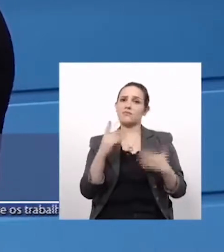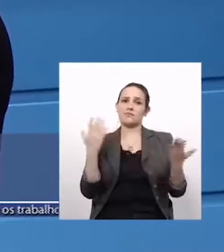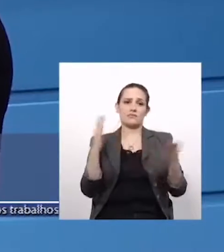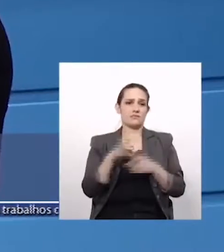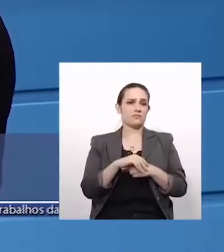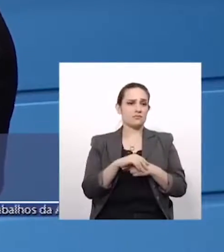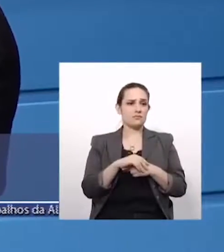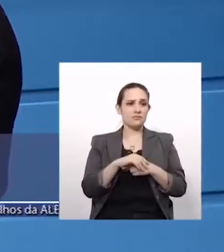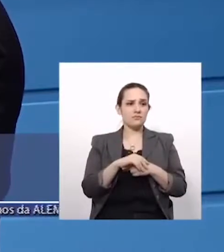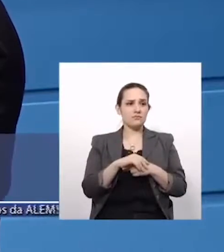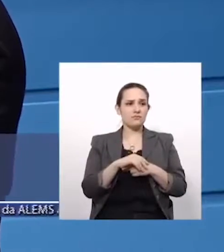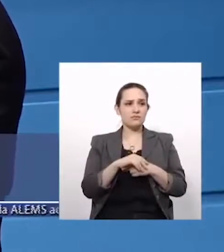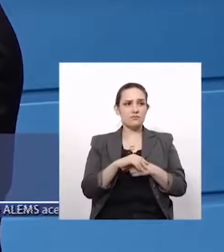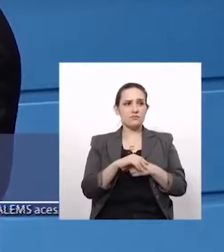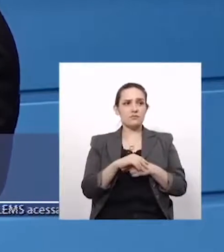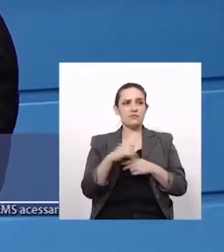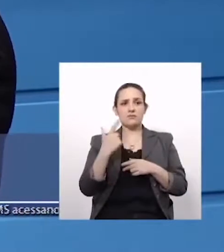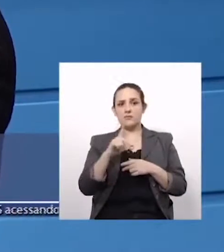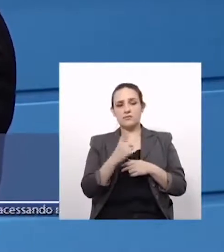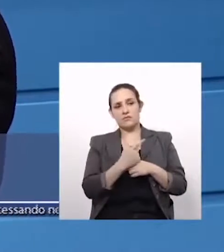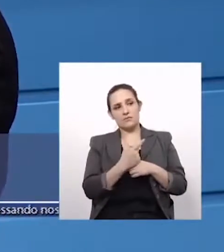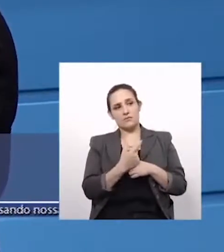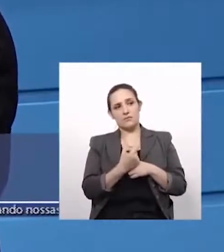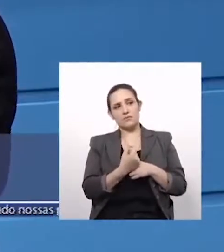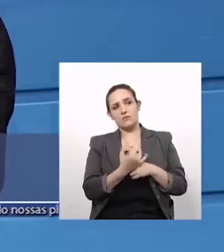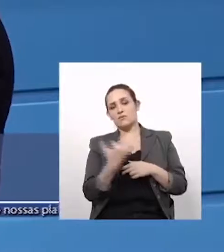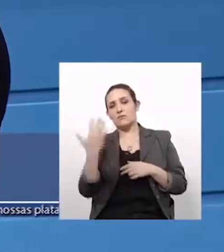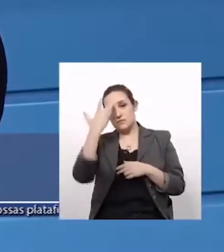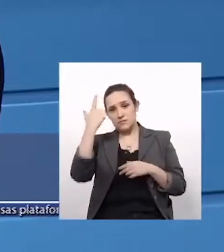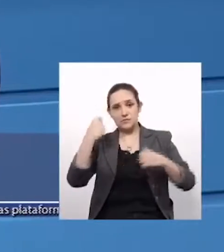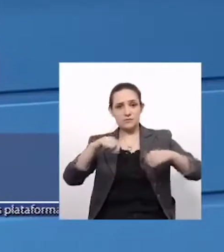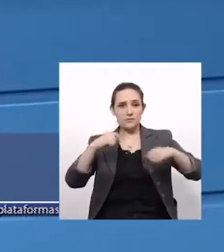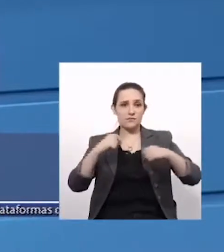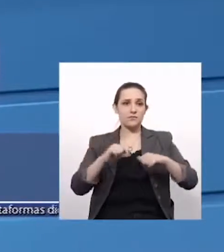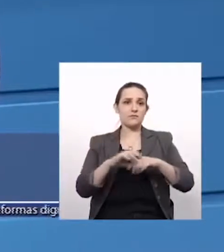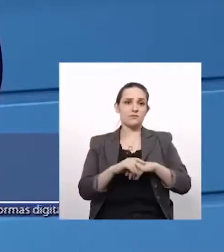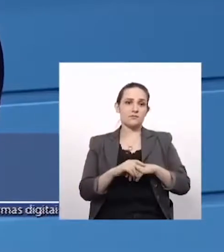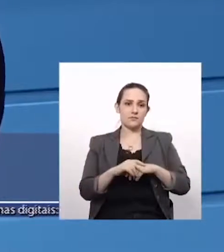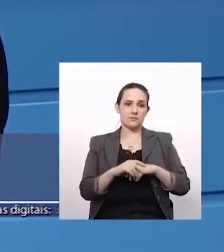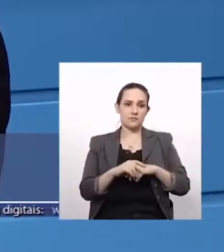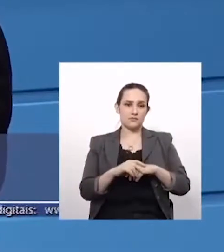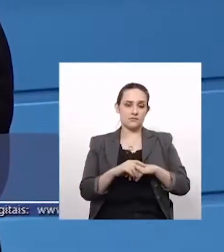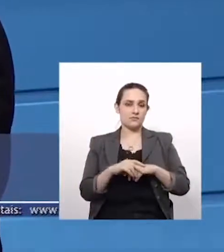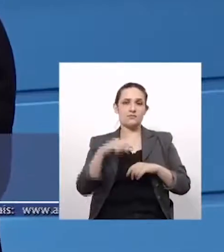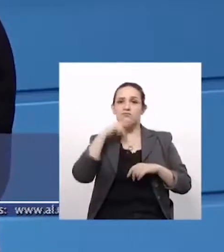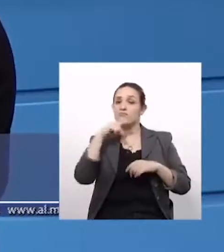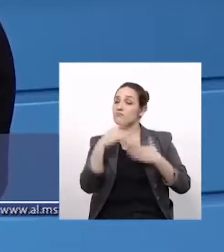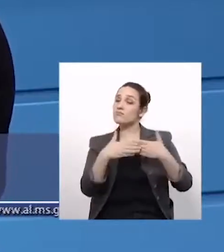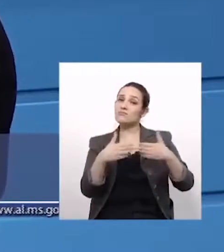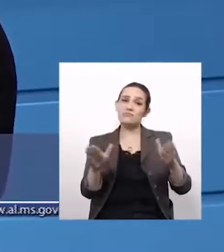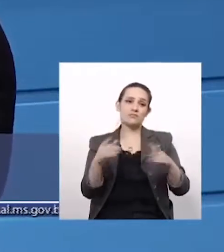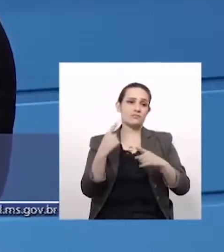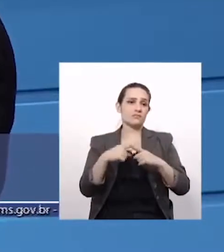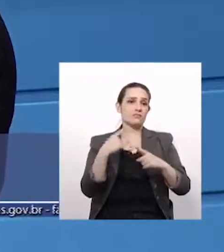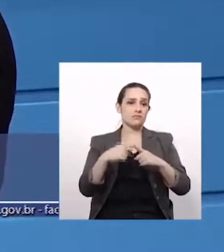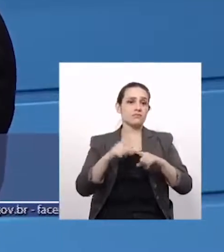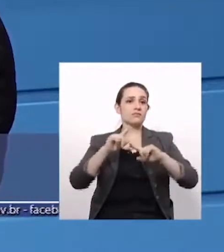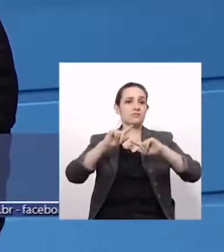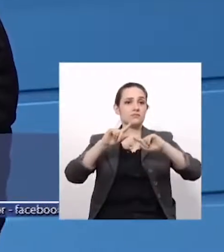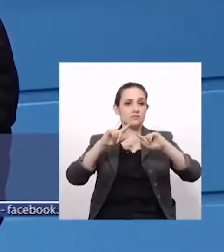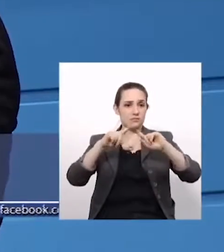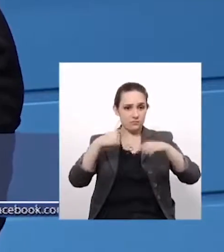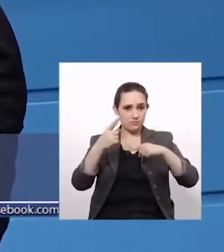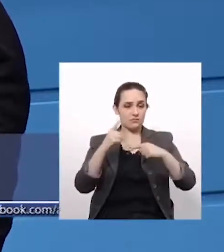CPI não teve os números de votação de assinatura suficiente para ser instaurada nesta casa, mesmo porque depois